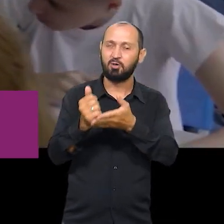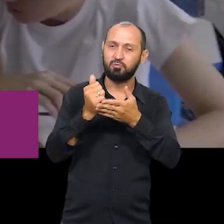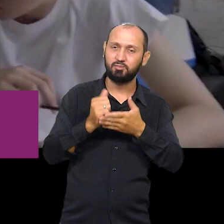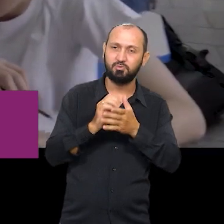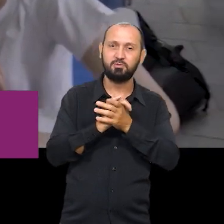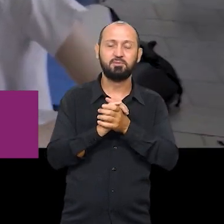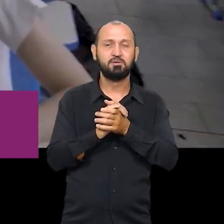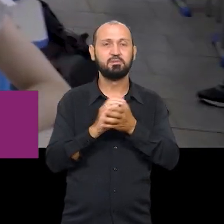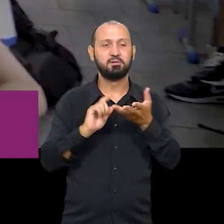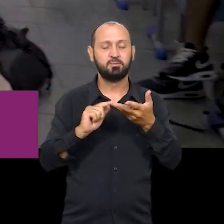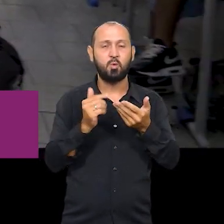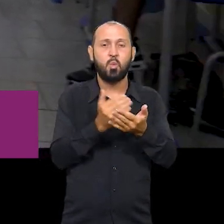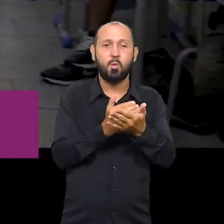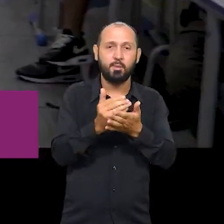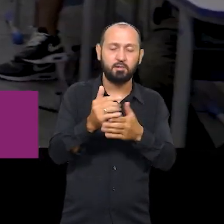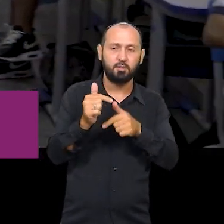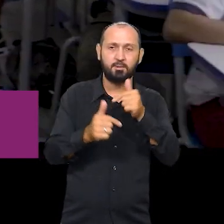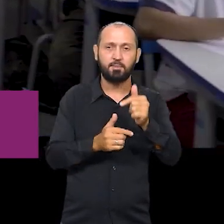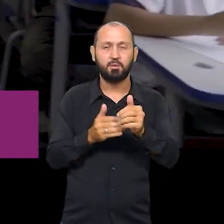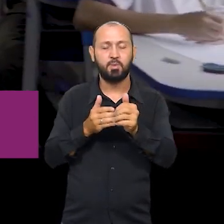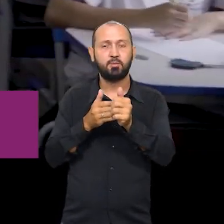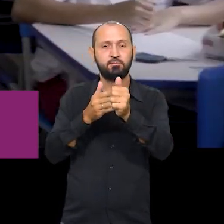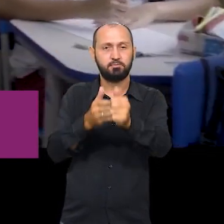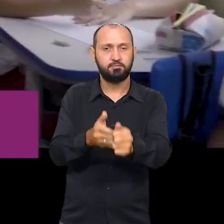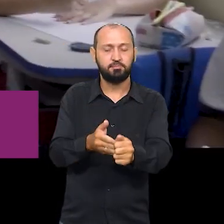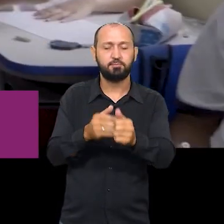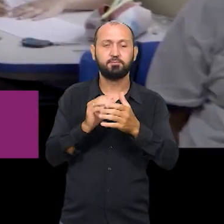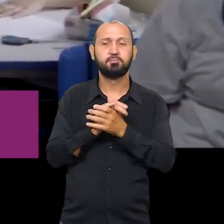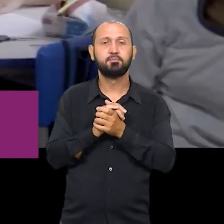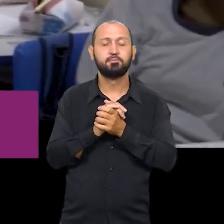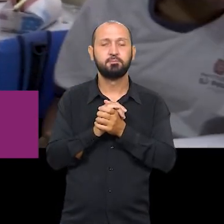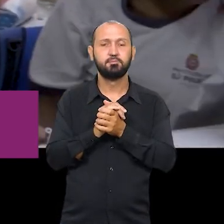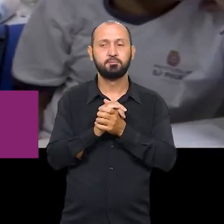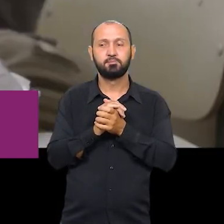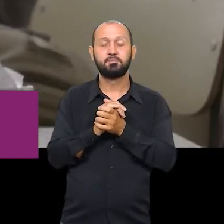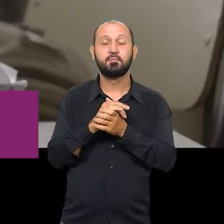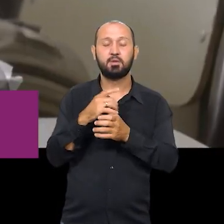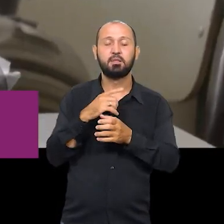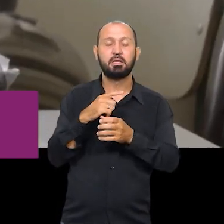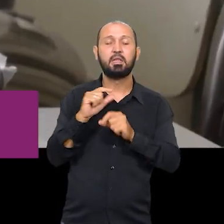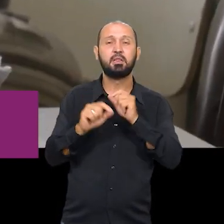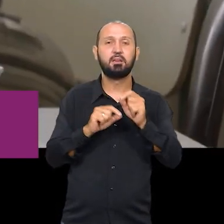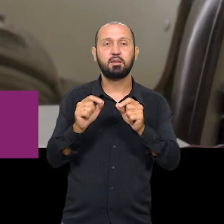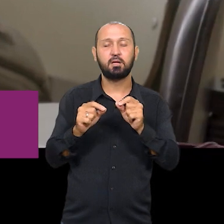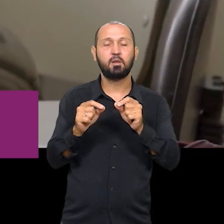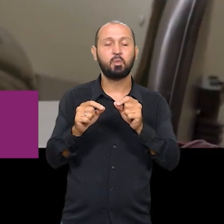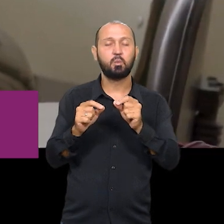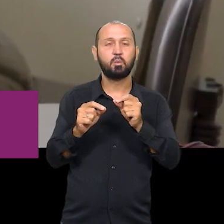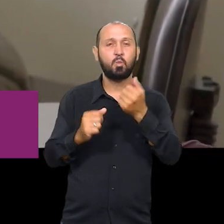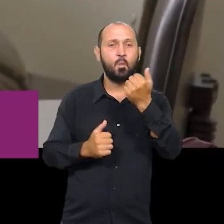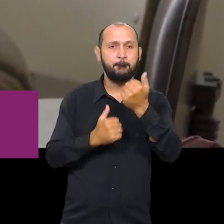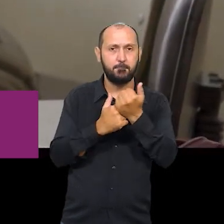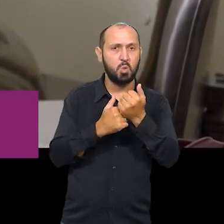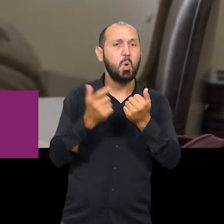todas as iniciativas que a gente tem levado aí, graças a Deus, a gente tem tido apoio e êxito,